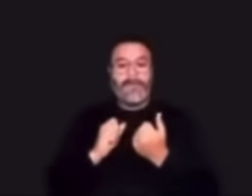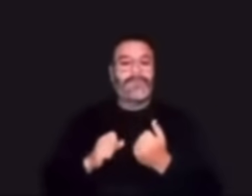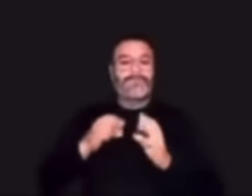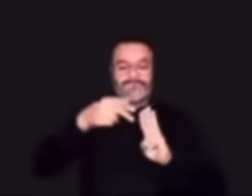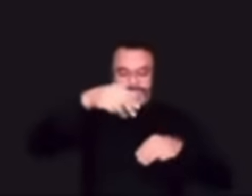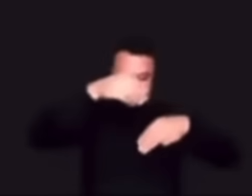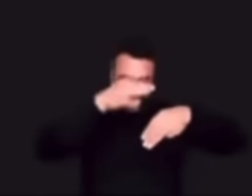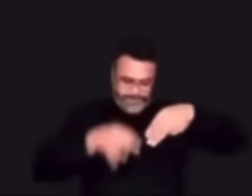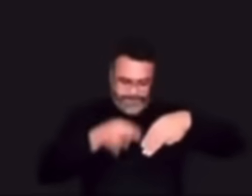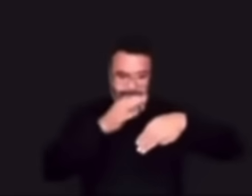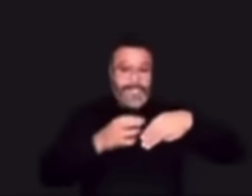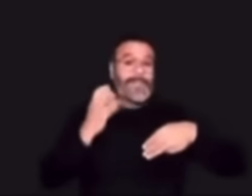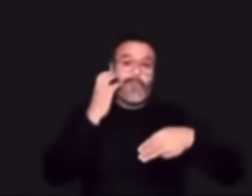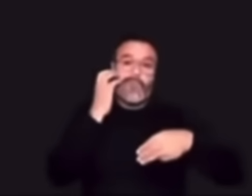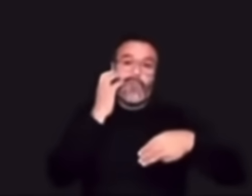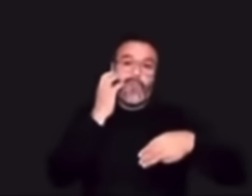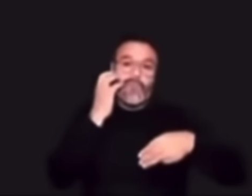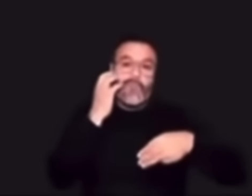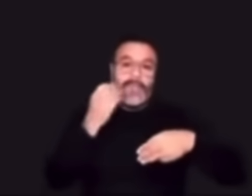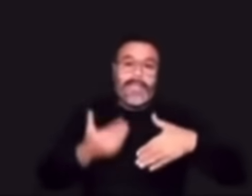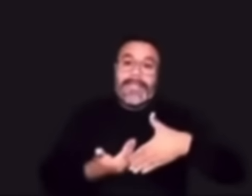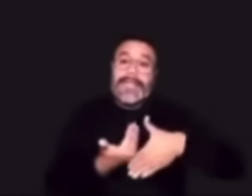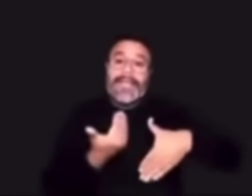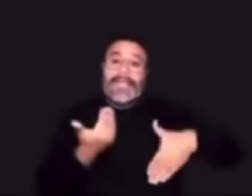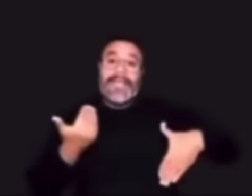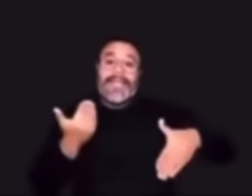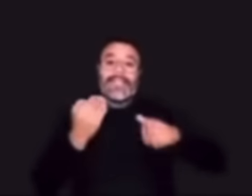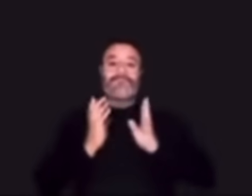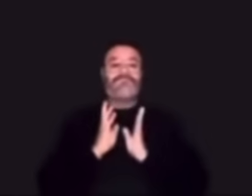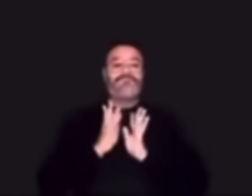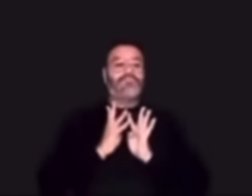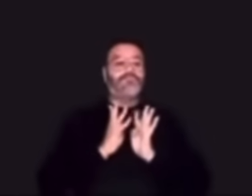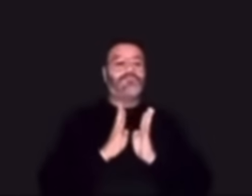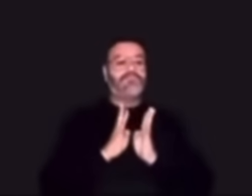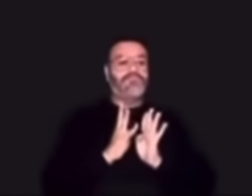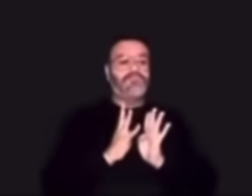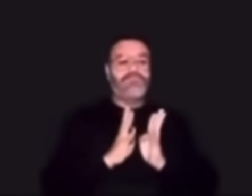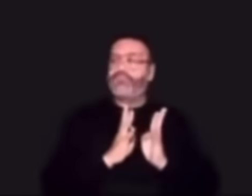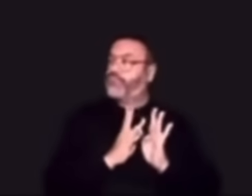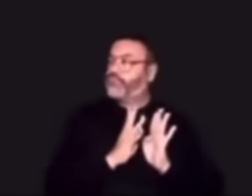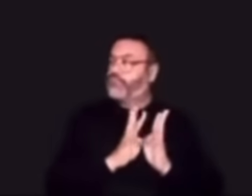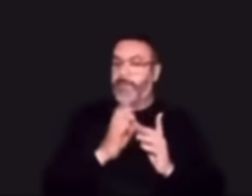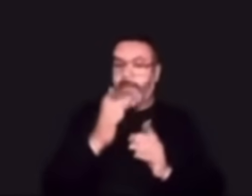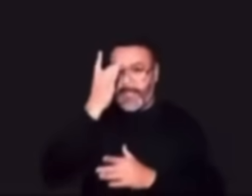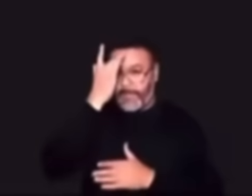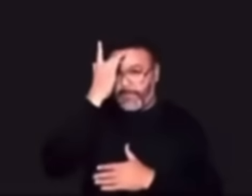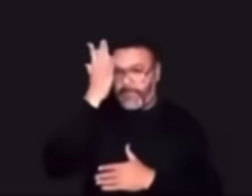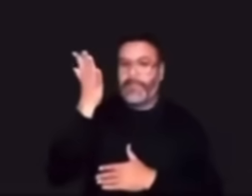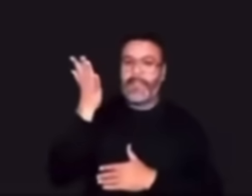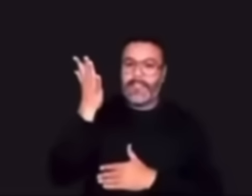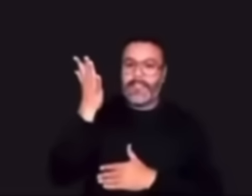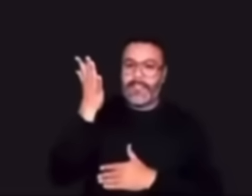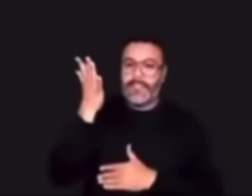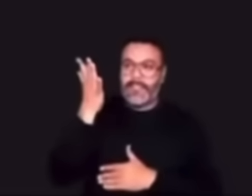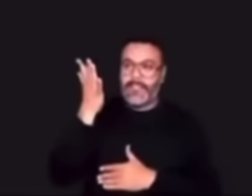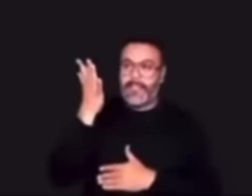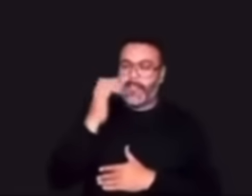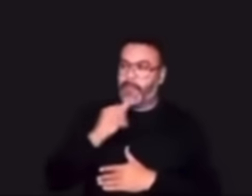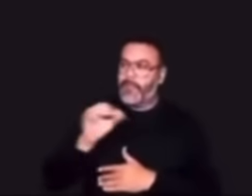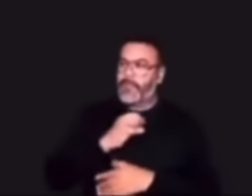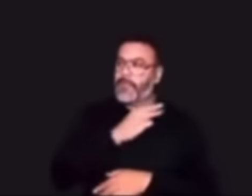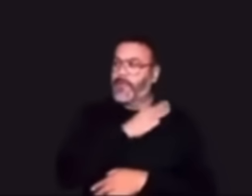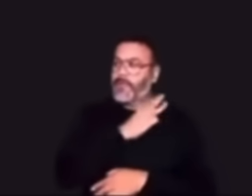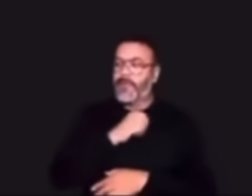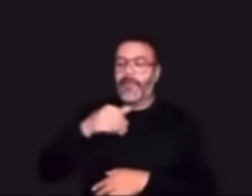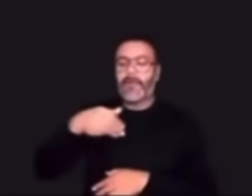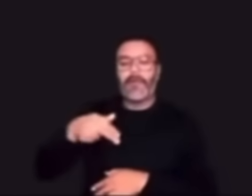se retirando da manifestação, facilitando, como foi dito aqui pelo coronel Naime, a